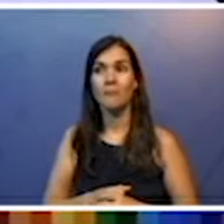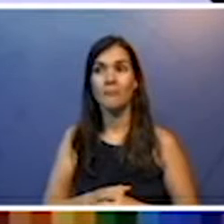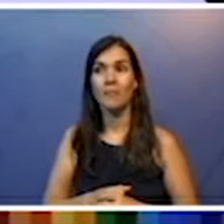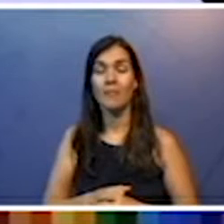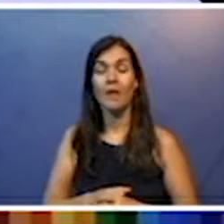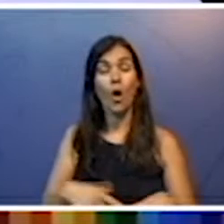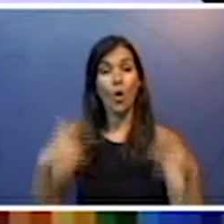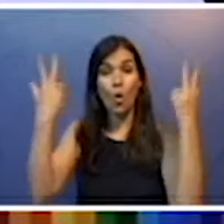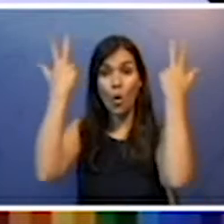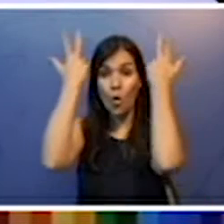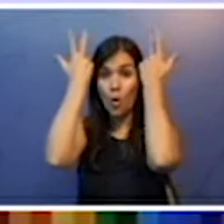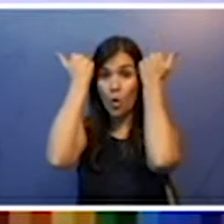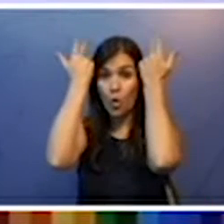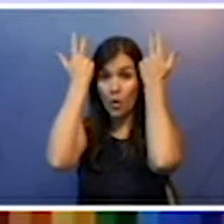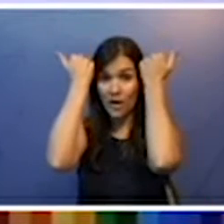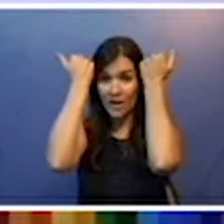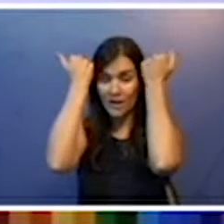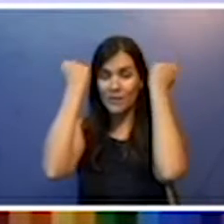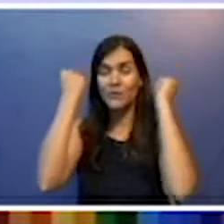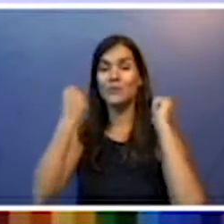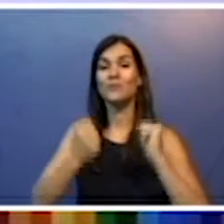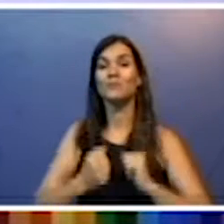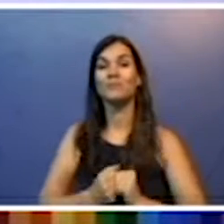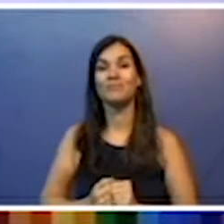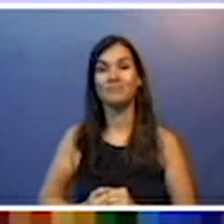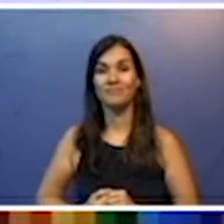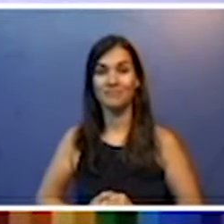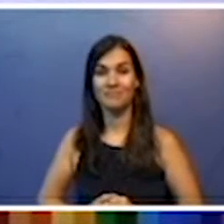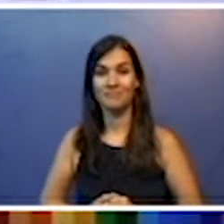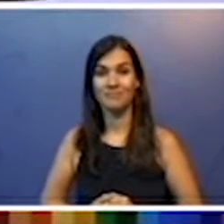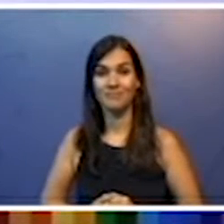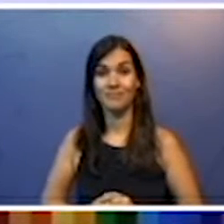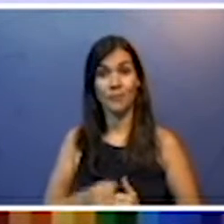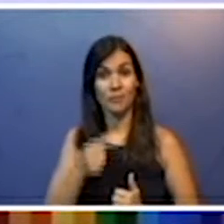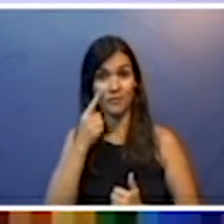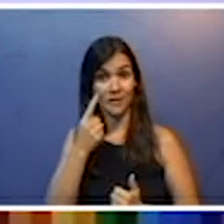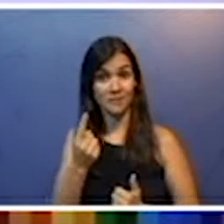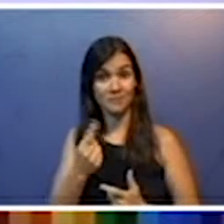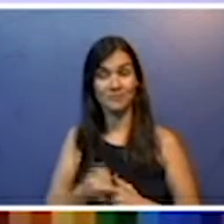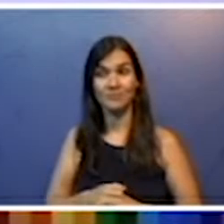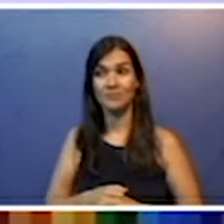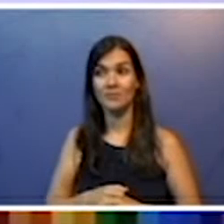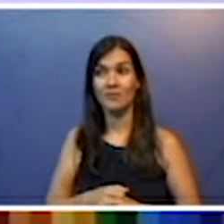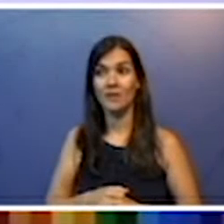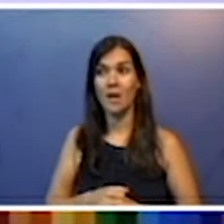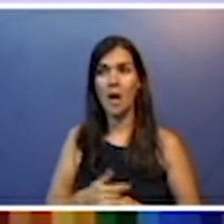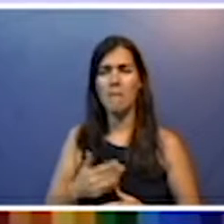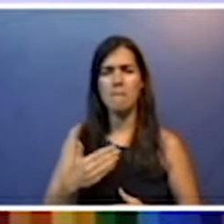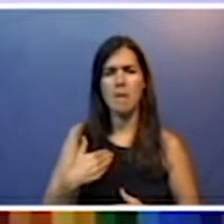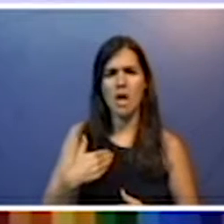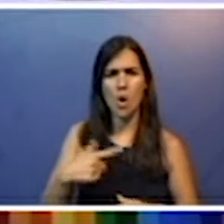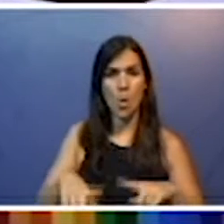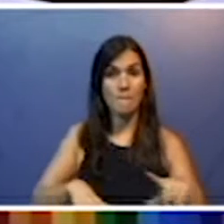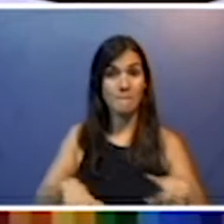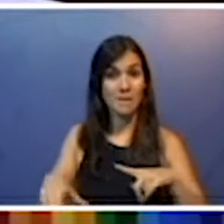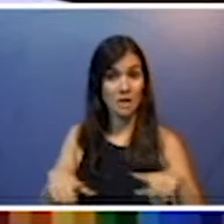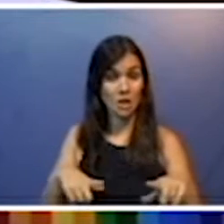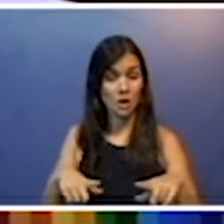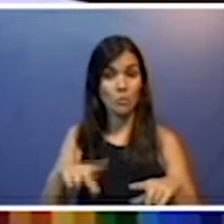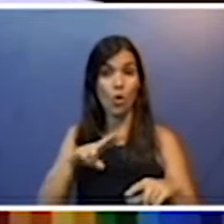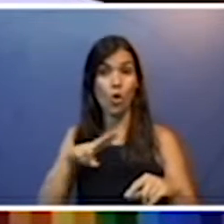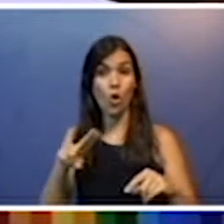Coelho com letra maiúscula e coelho com letra minúscula. Meu primo se